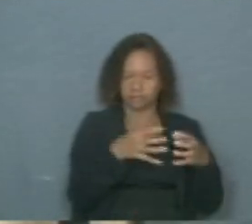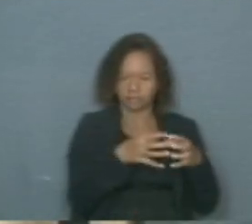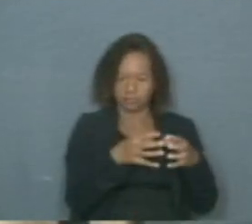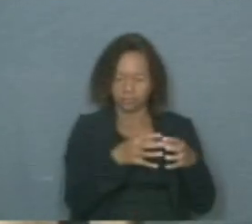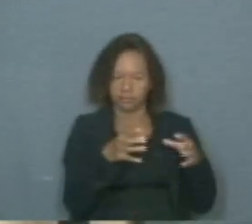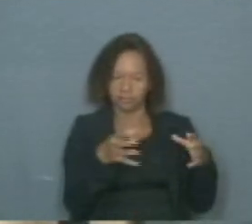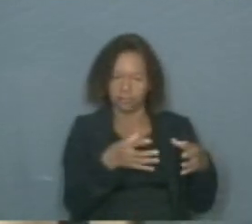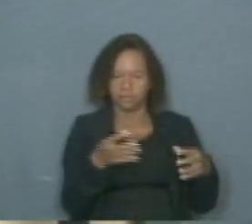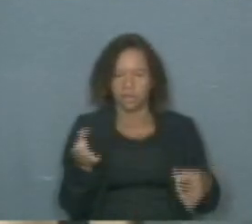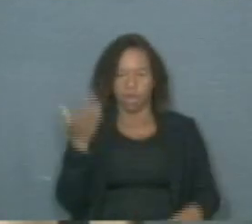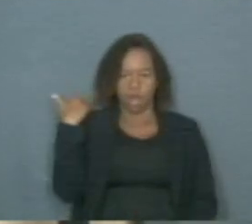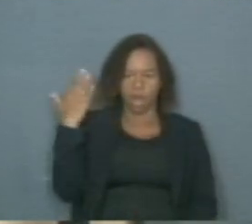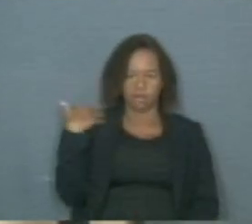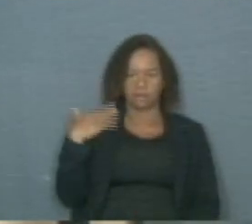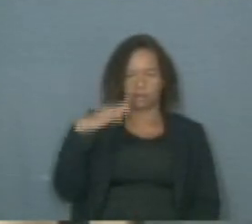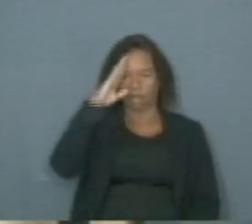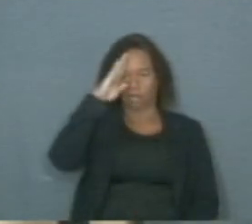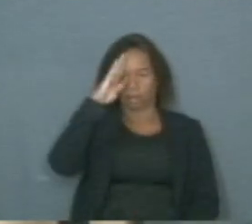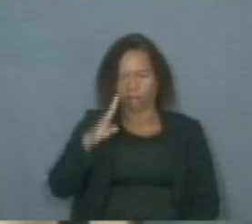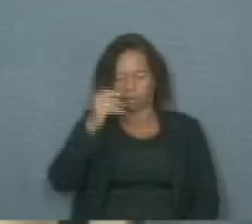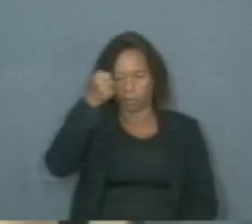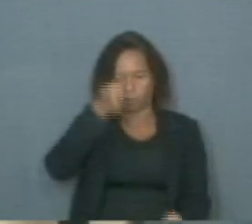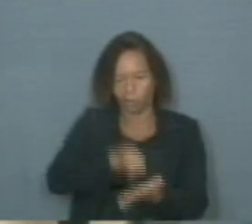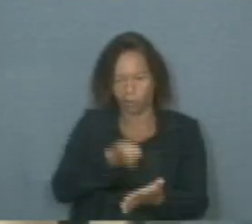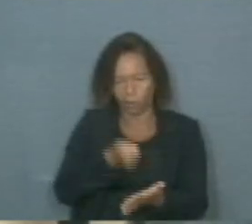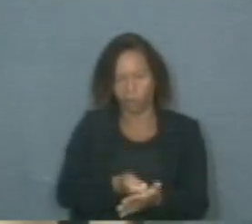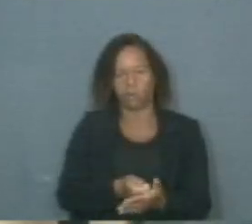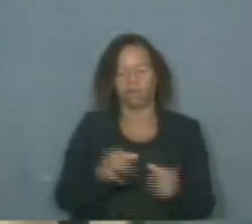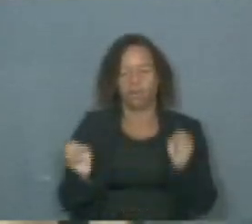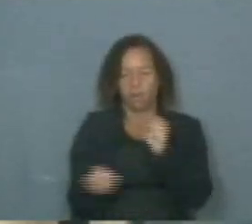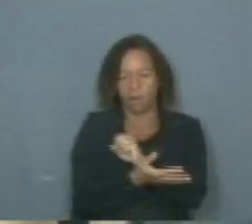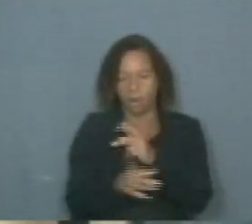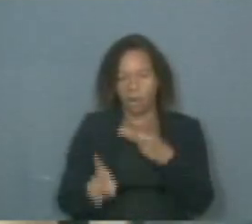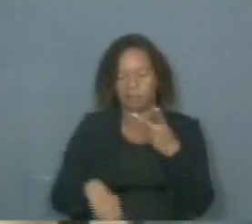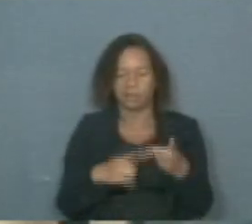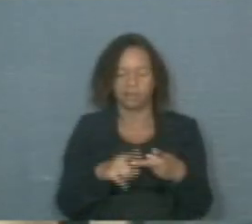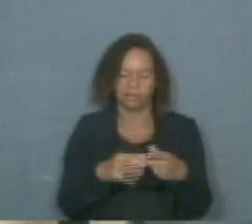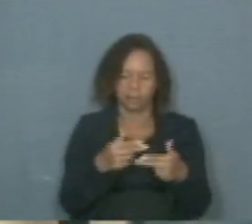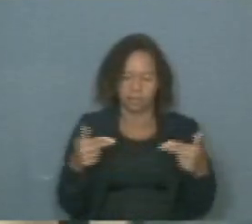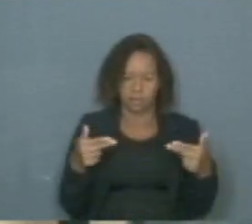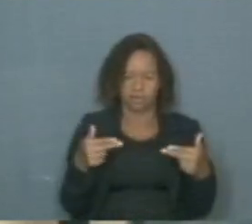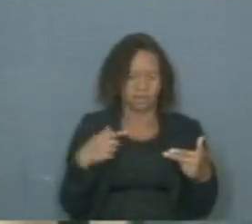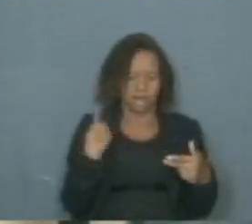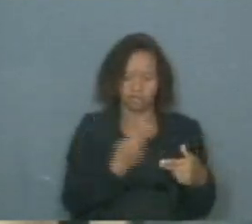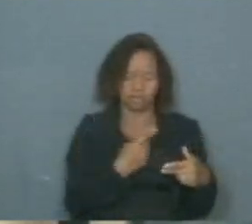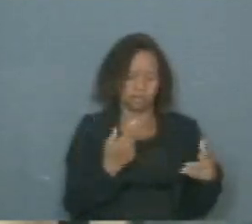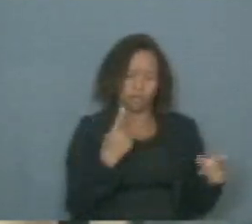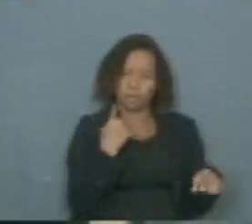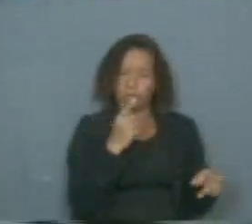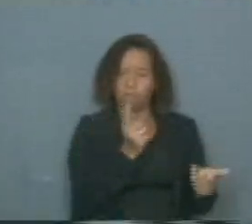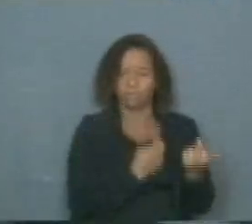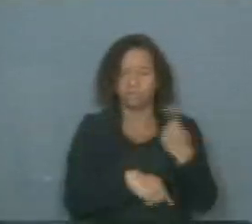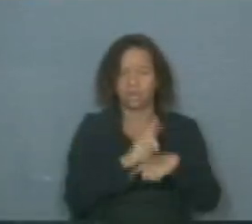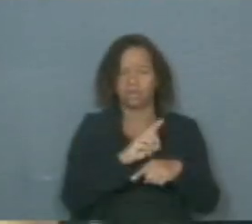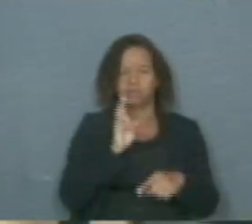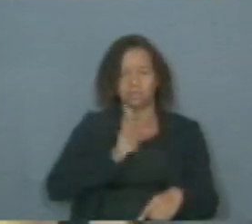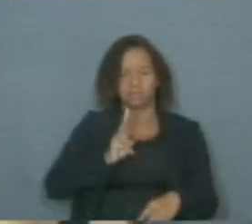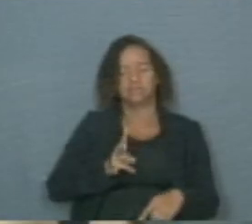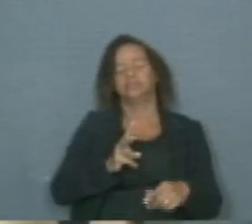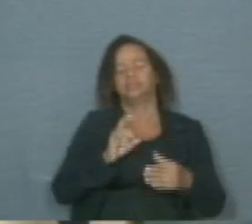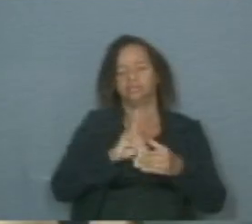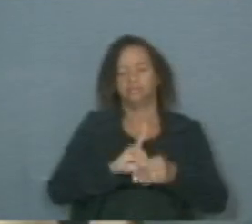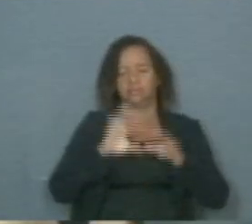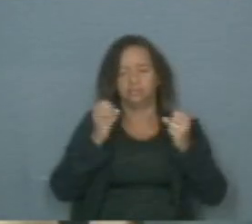gosta da época da ditadura, né, de fazer o golpe, de dar golpe, a gente, ao contrário, a gente preza por uma democracia